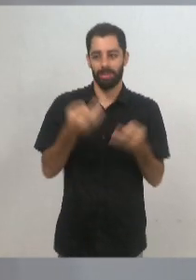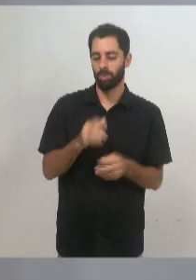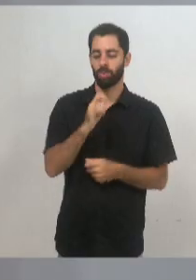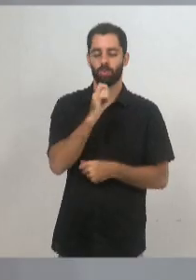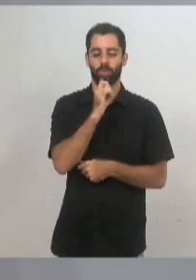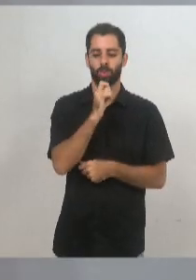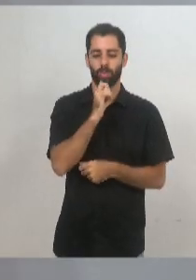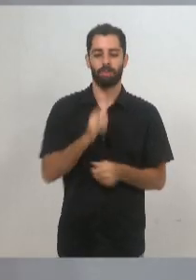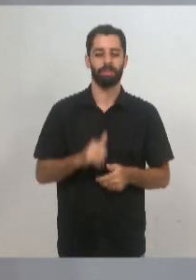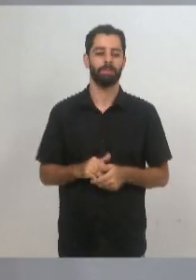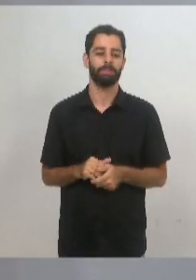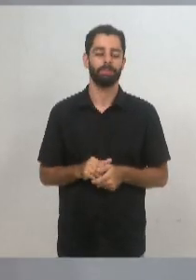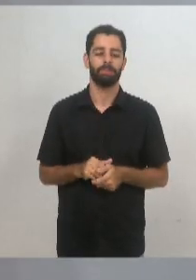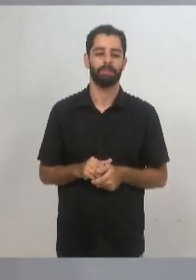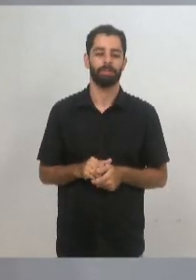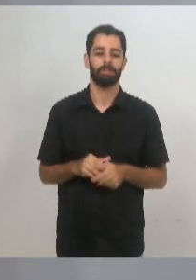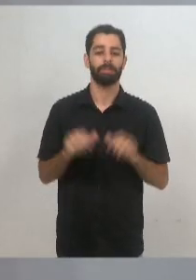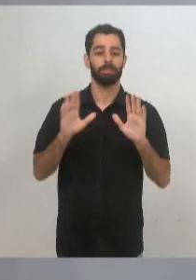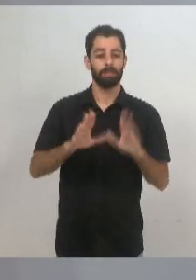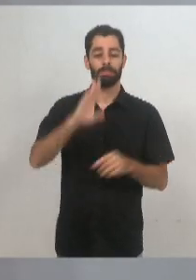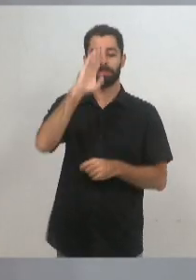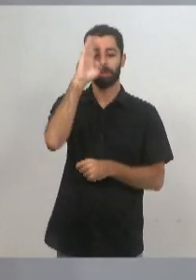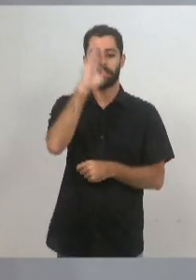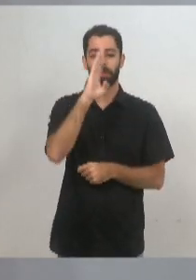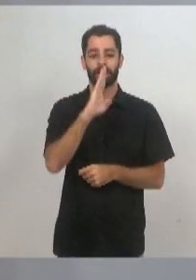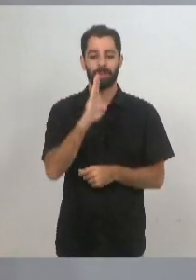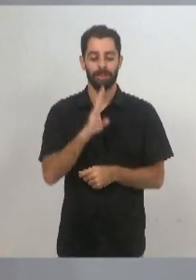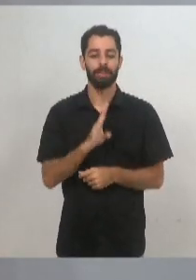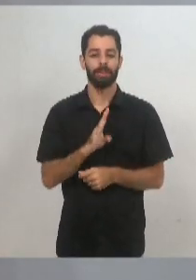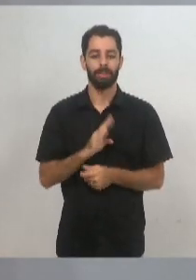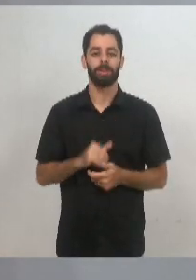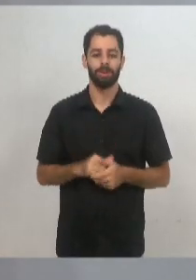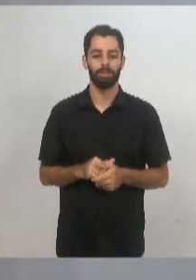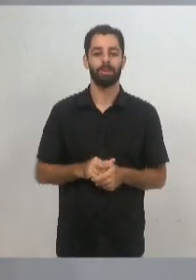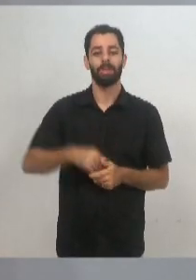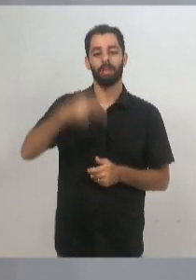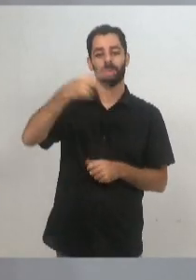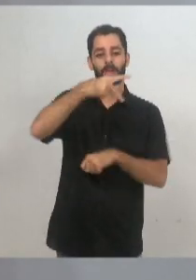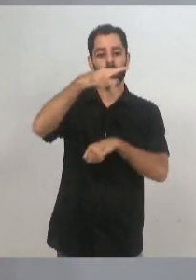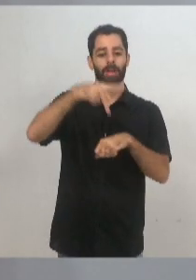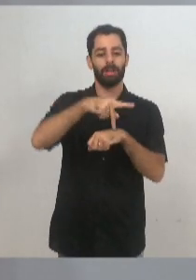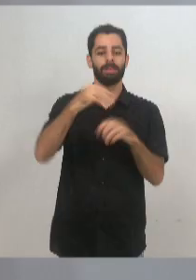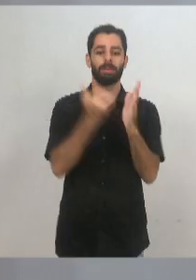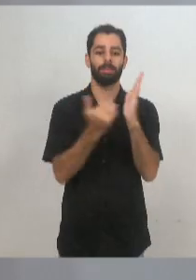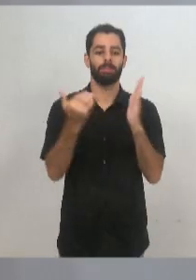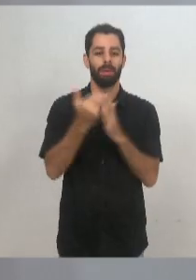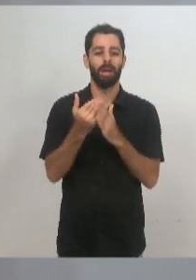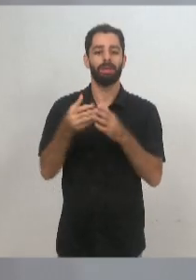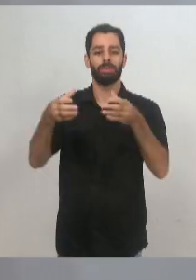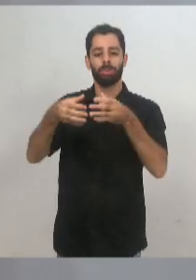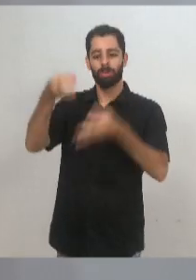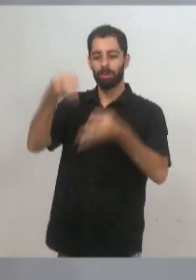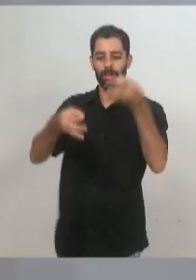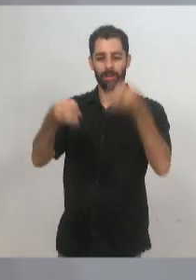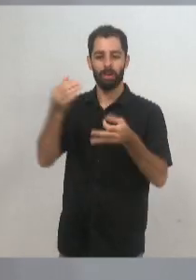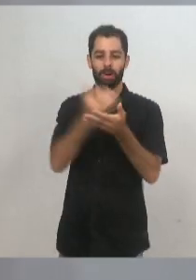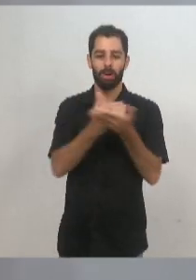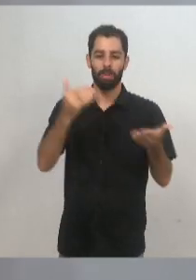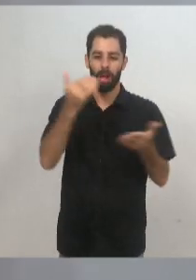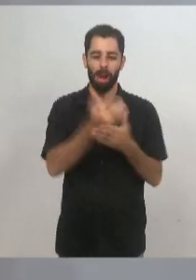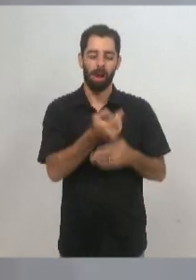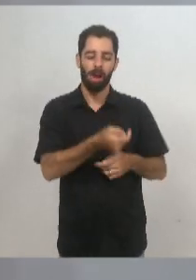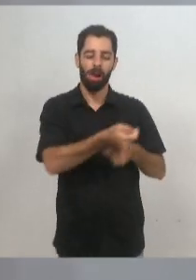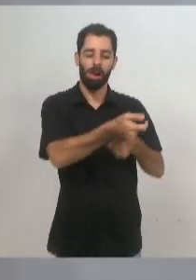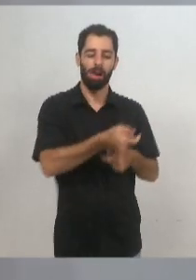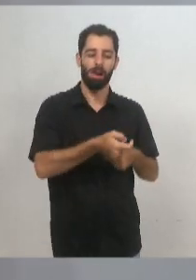tão fluente aqui, mas o Brasil é o segundo país com o judiciário mais parcial do mundo,